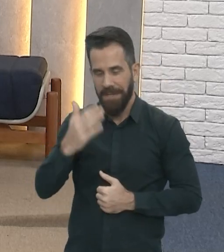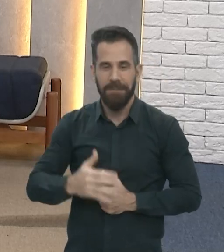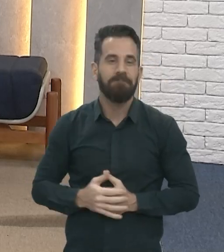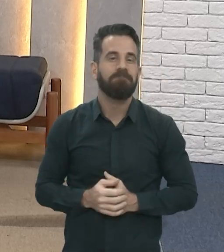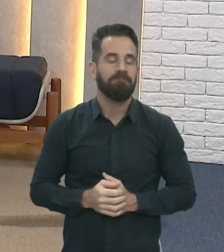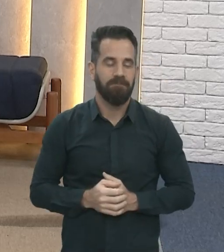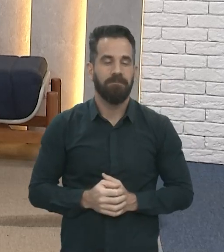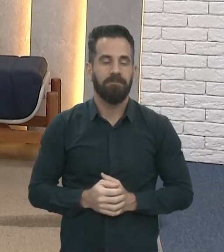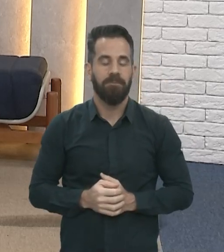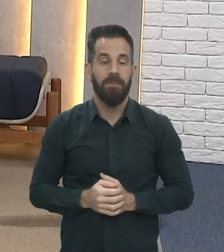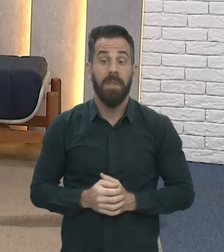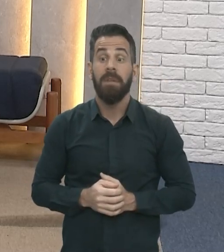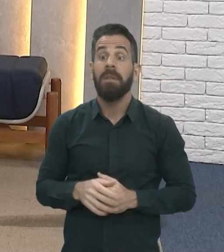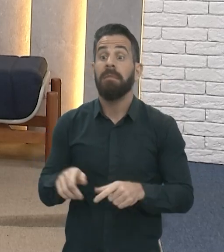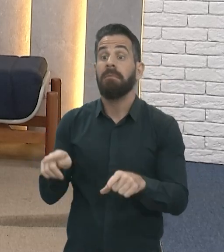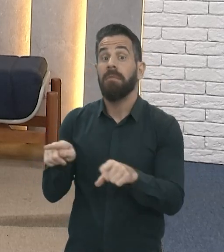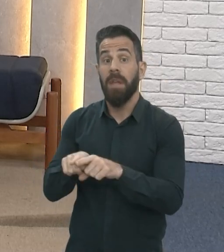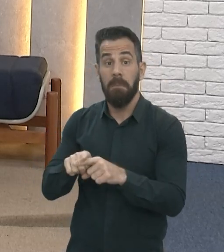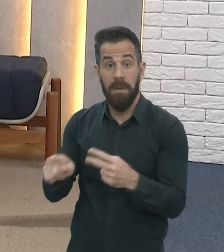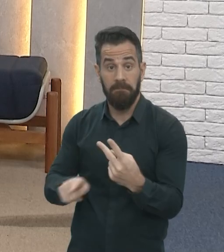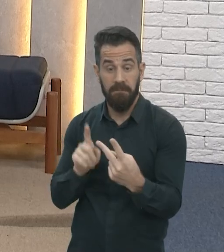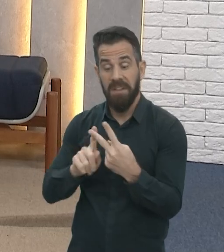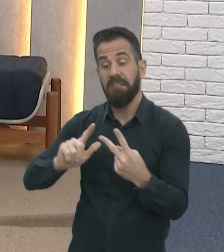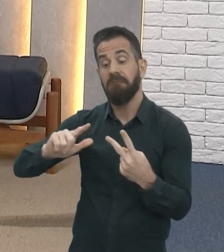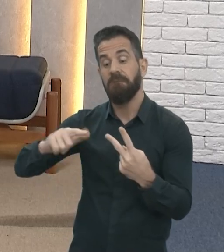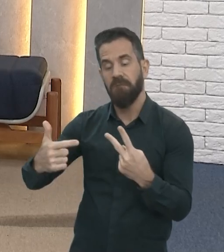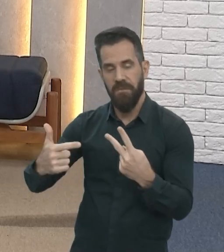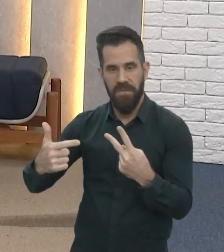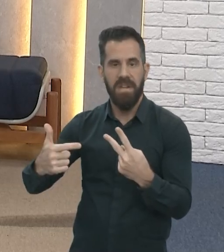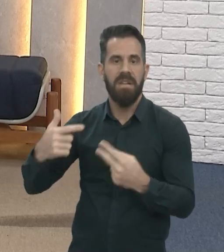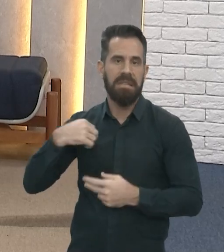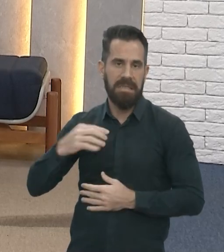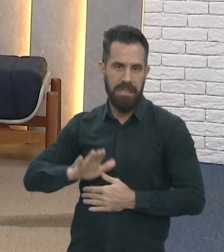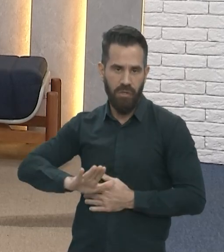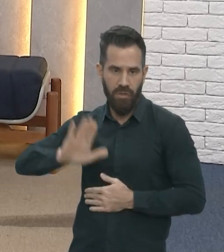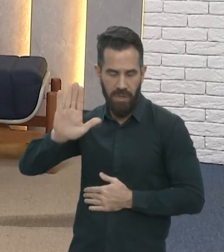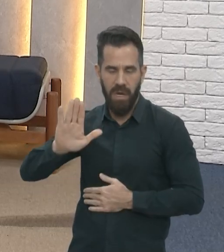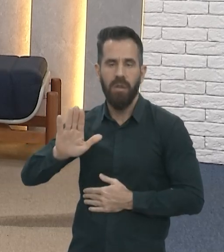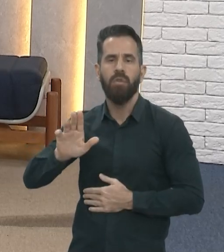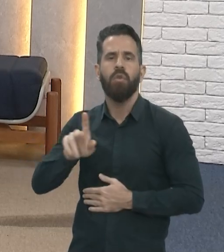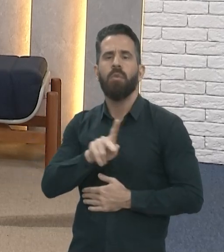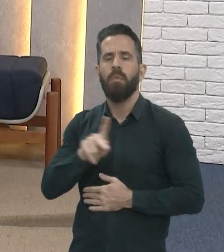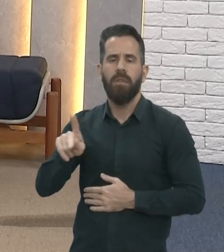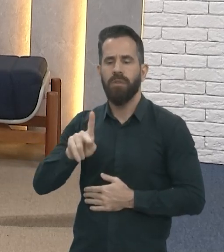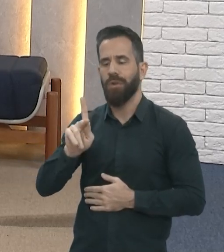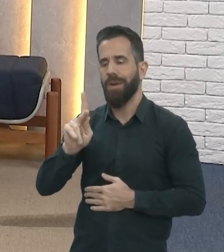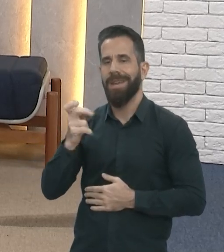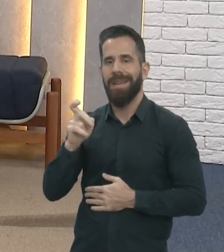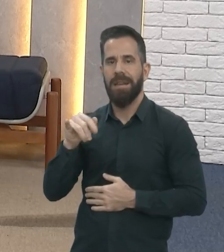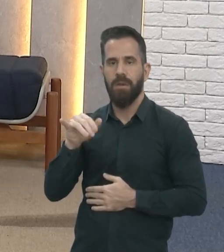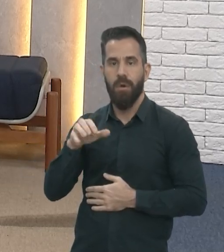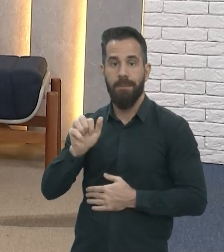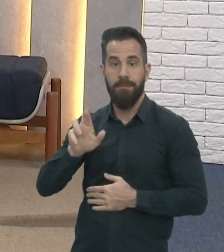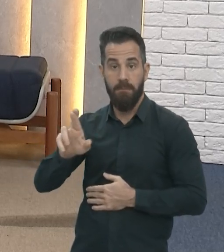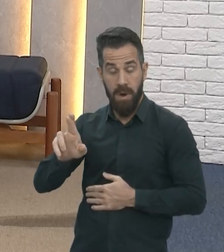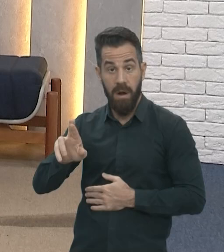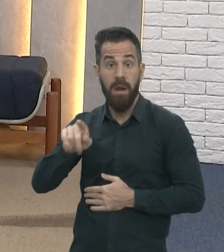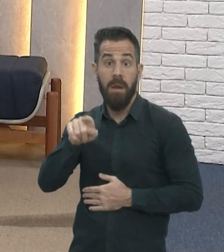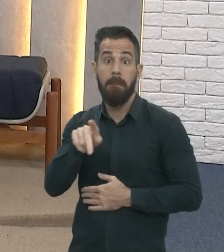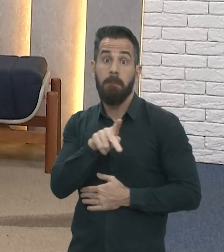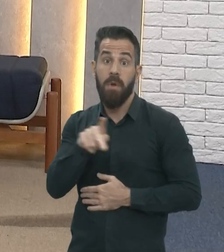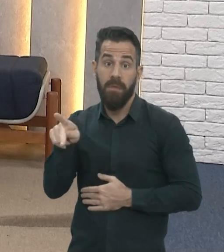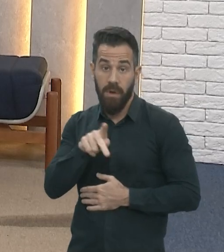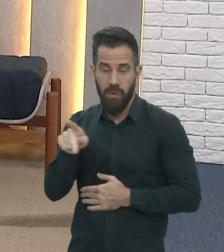Com a gente também o vice-candidato à reitoria da UFG, professor Eliomar Araújo, do Instituto de Informática da UFG. Ele